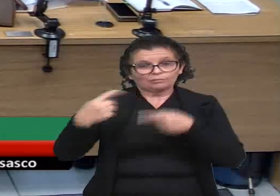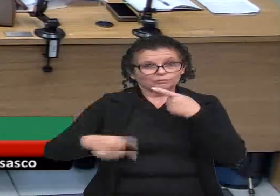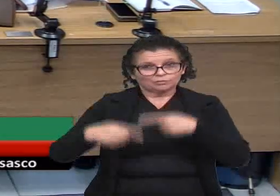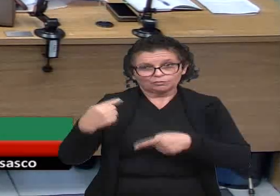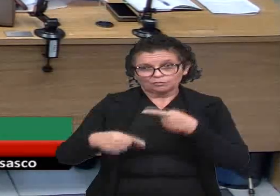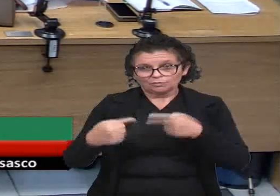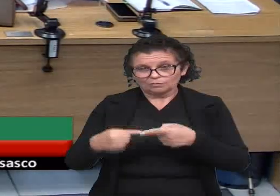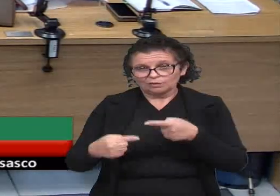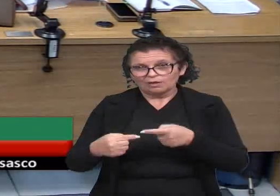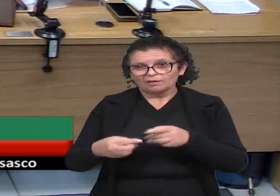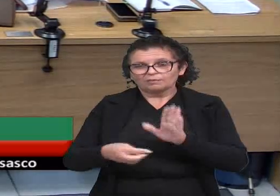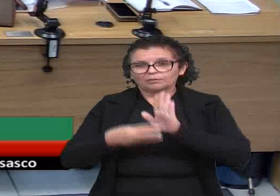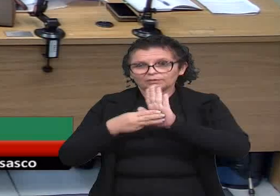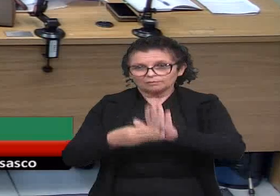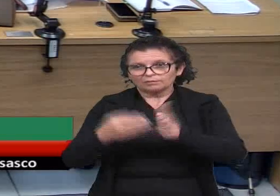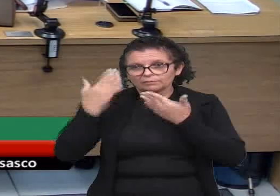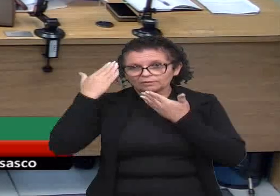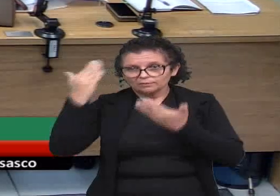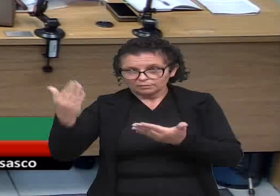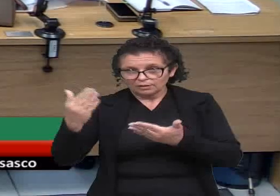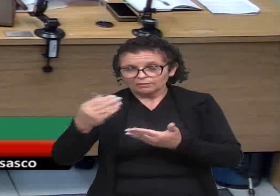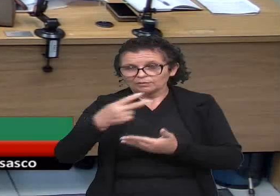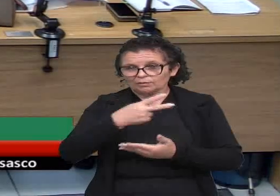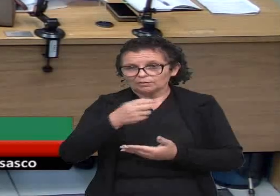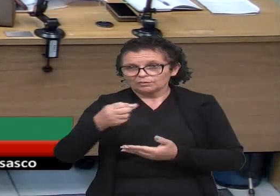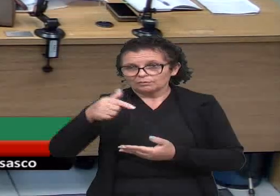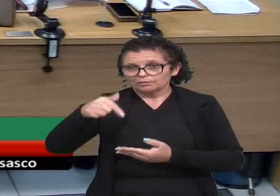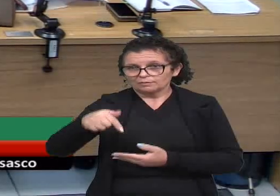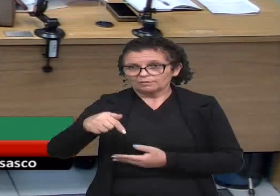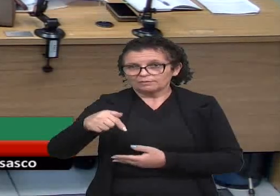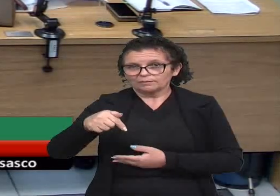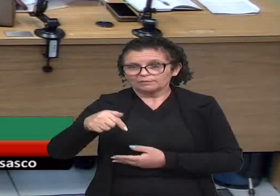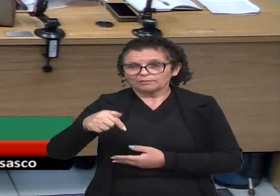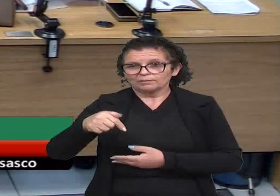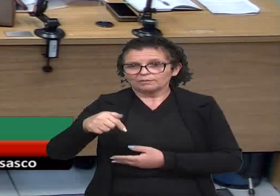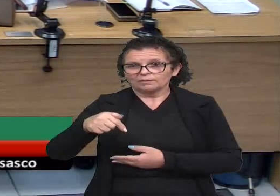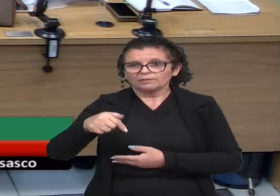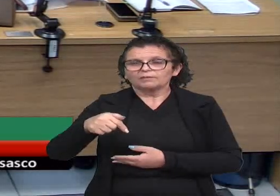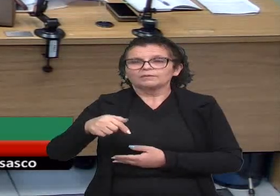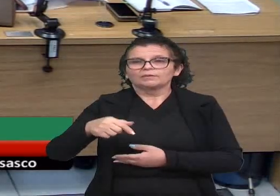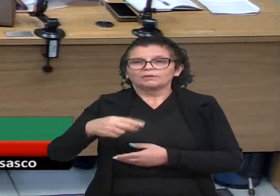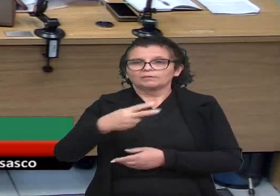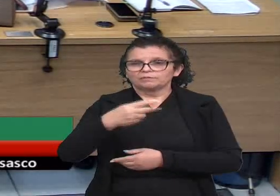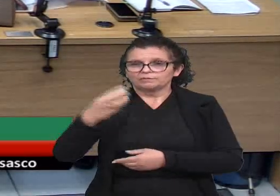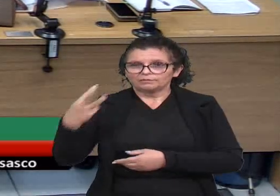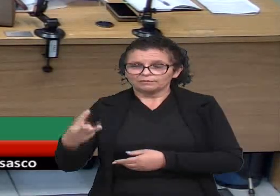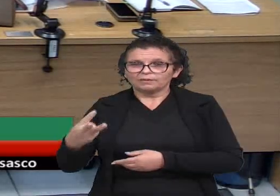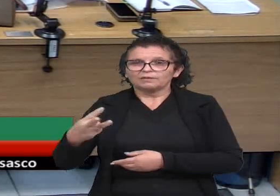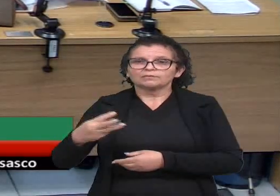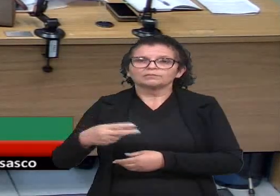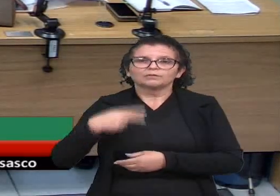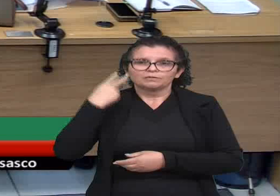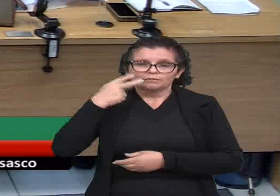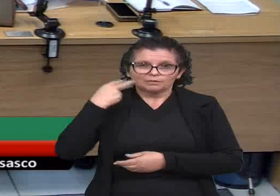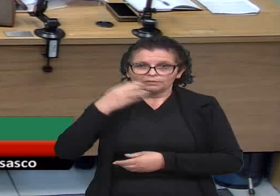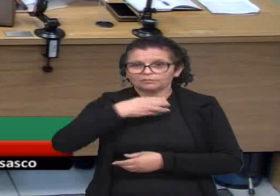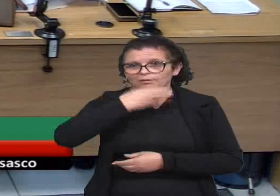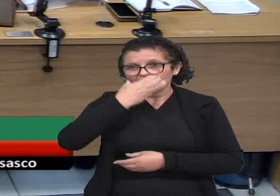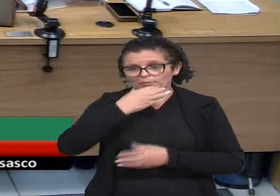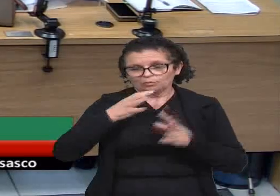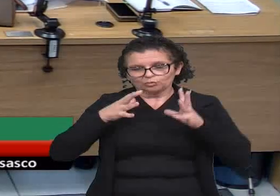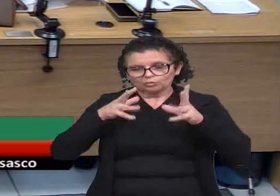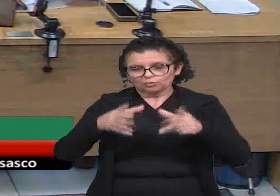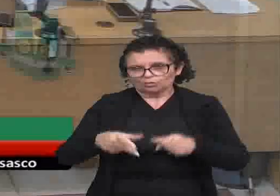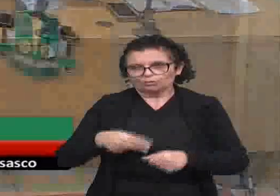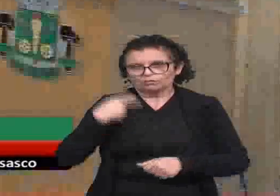Está em discussão a moção de agradecimento 207/2023 de 207/2023, do novo vereador Carmônio Bastos e